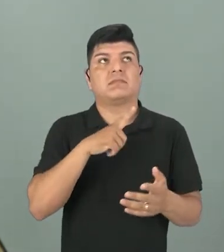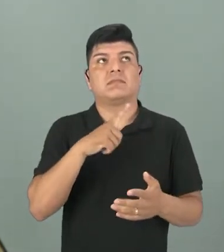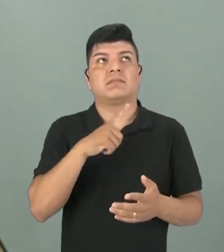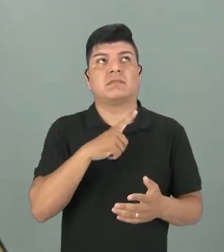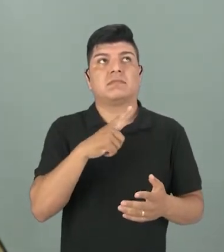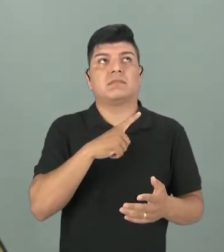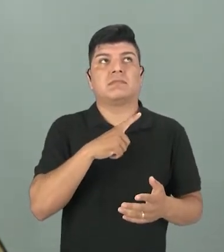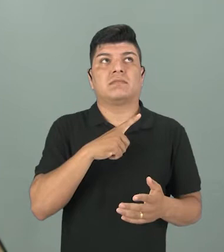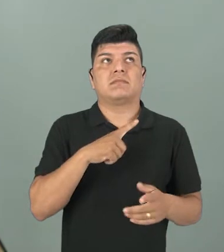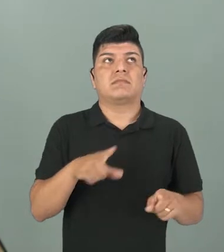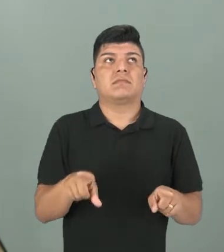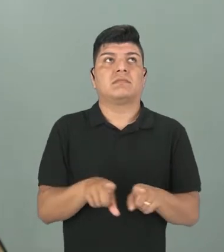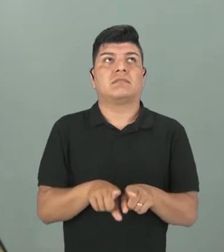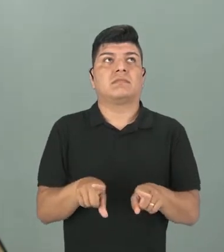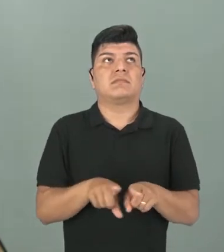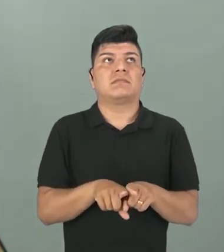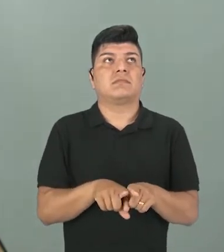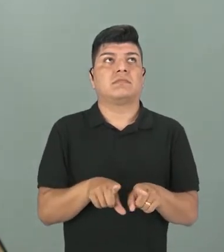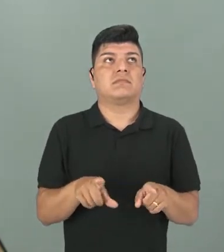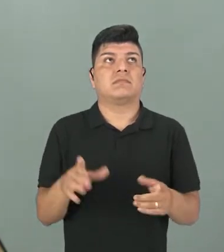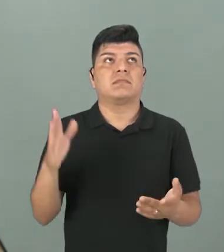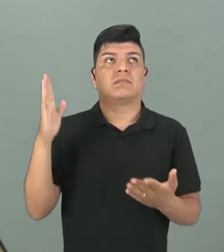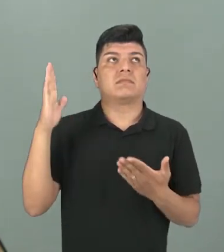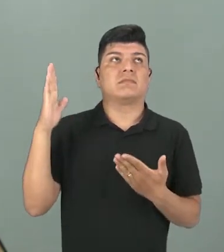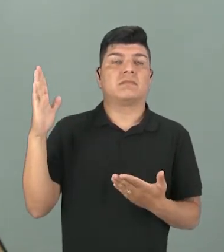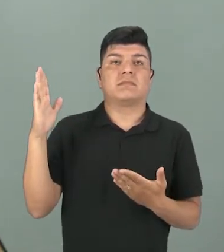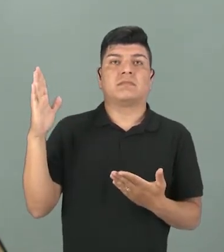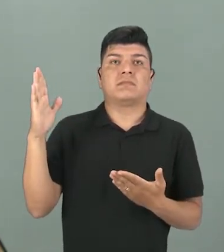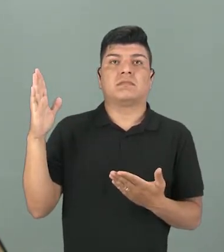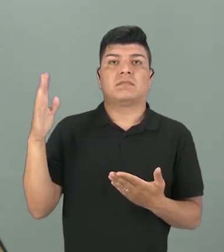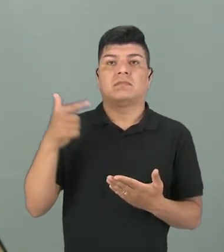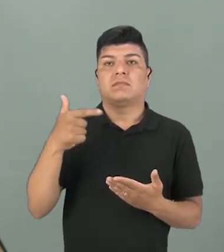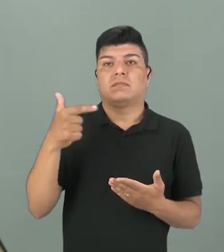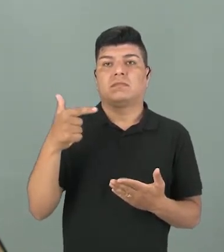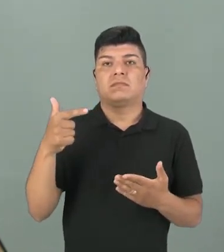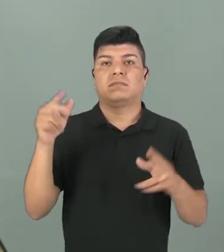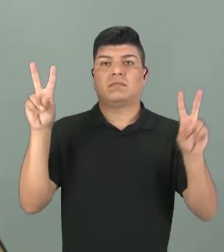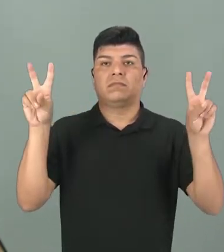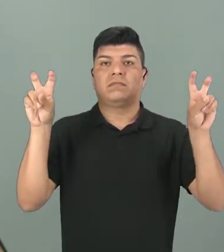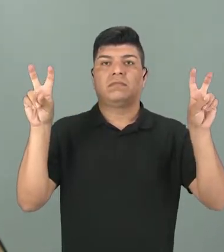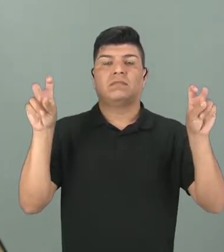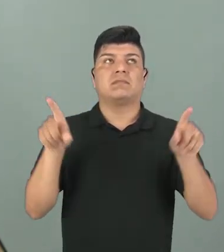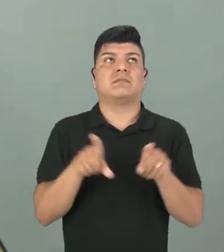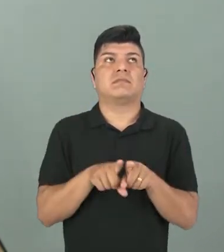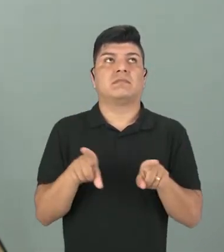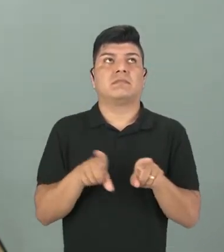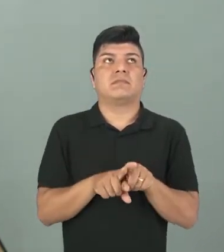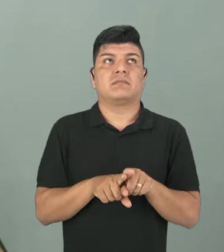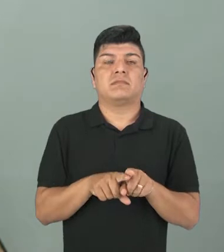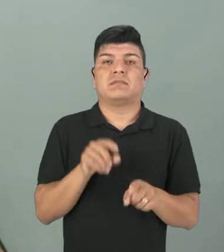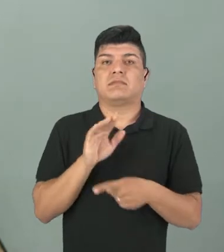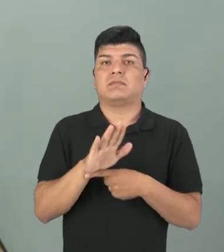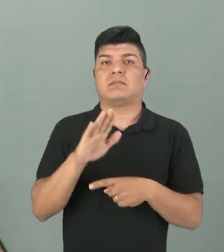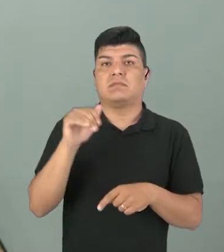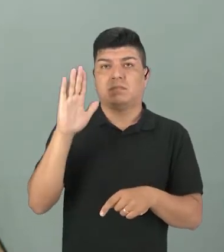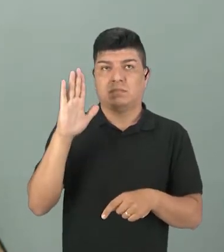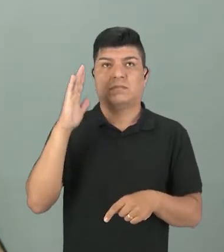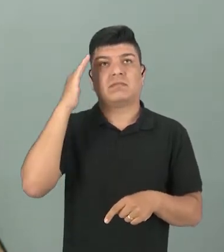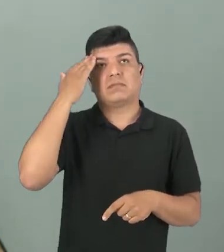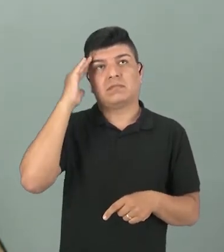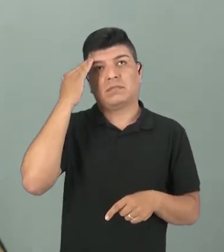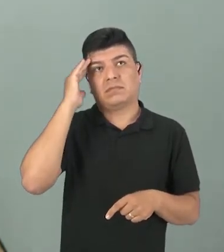temos o subtítulo, não é? que ajuda ainda mais